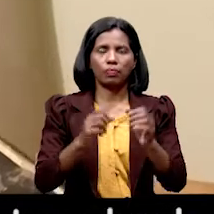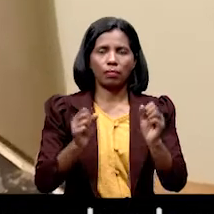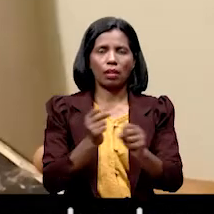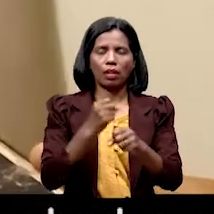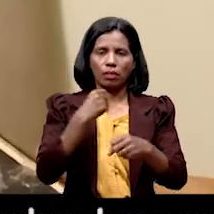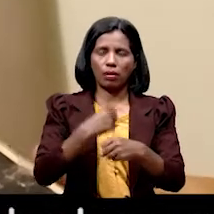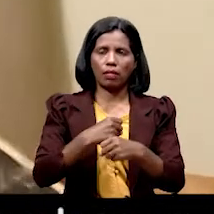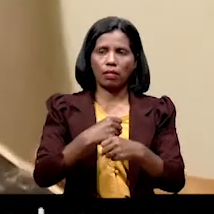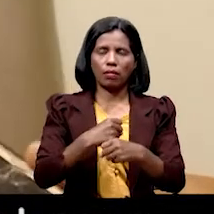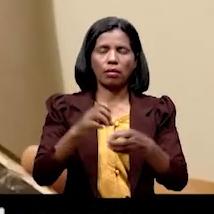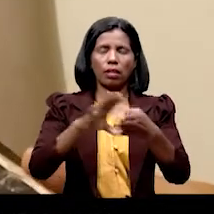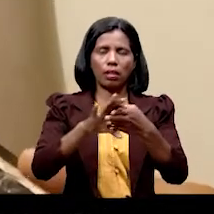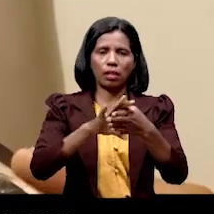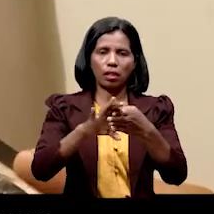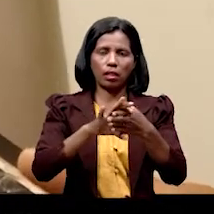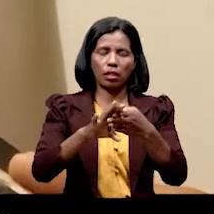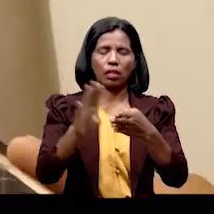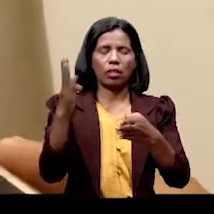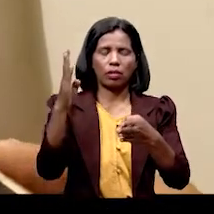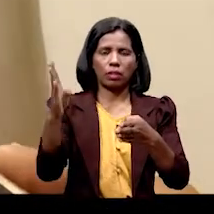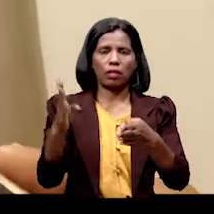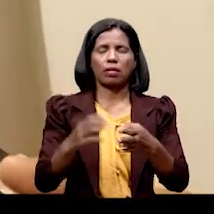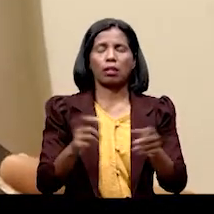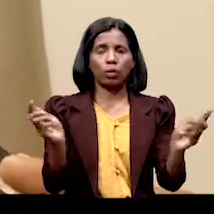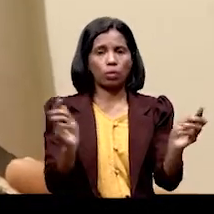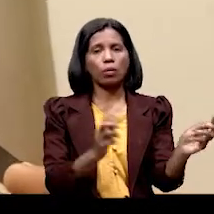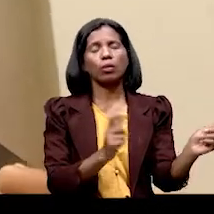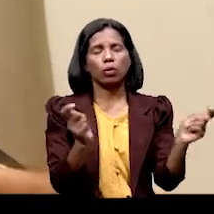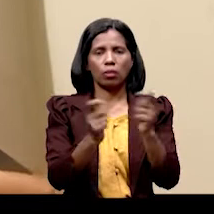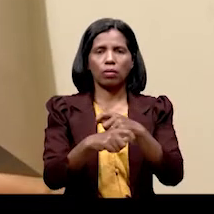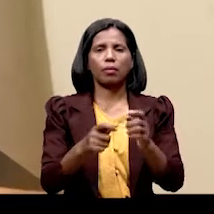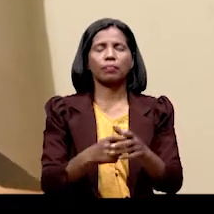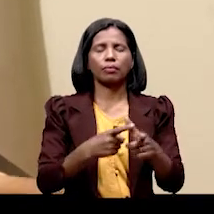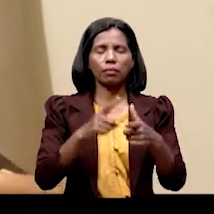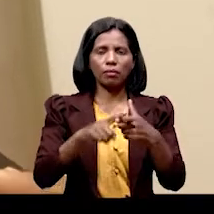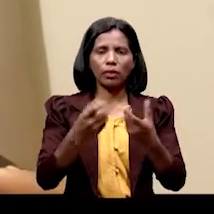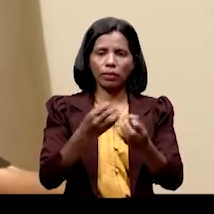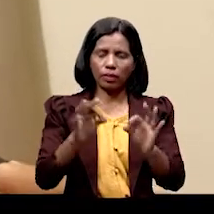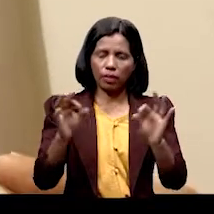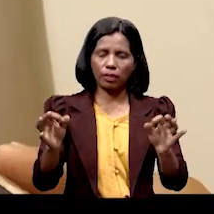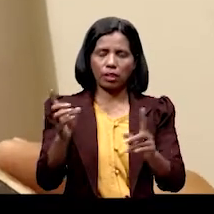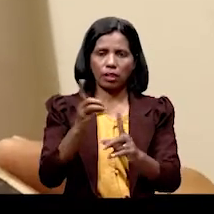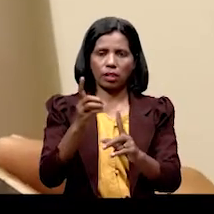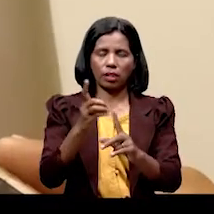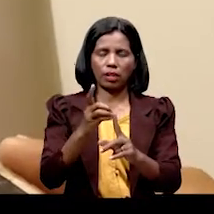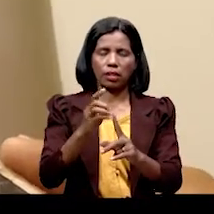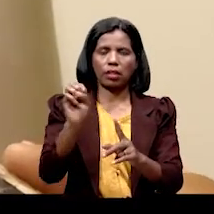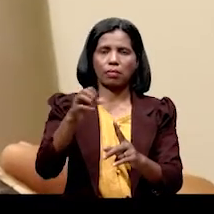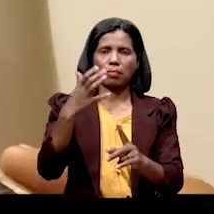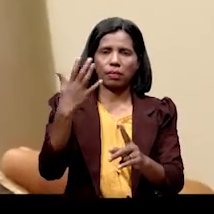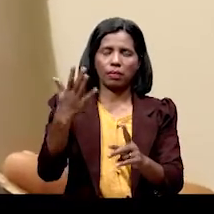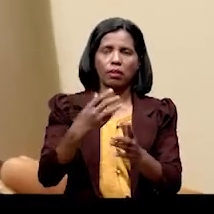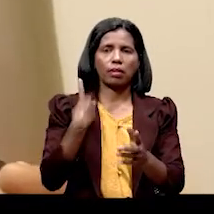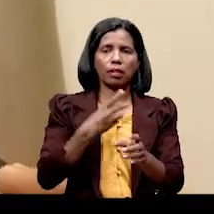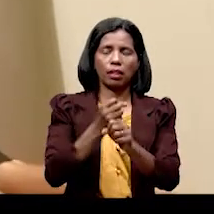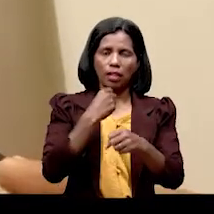ni kartaun du elektor sira rasik e tamrane depois de hotu tia ia dia 14 ita se produce lista